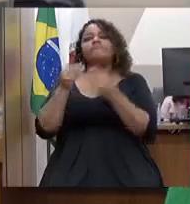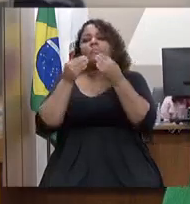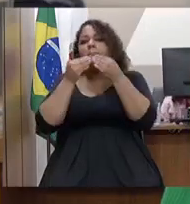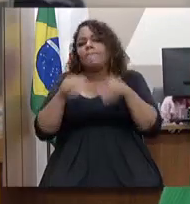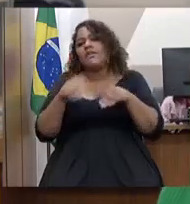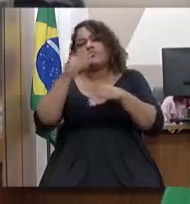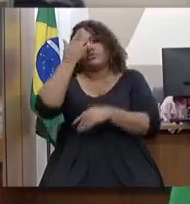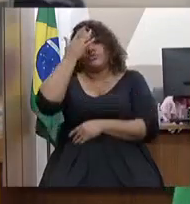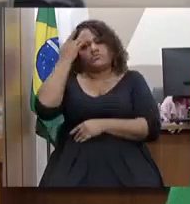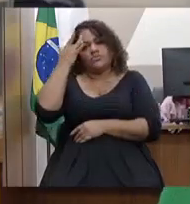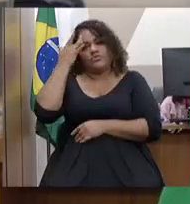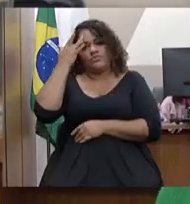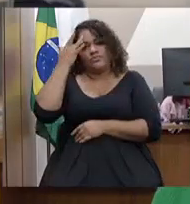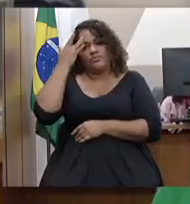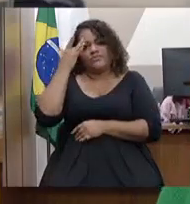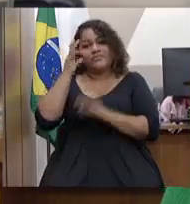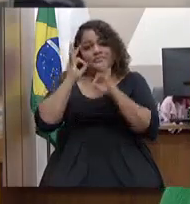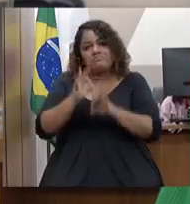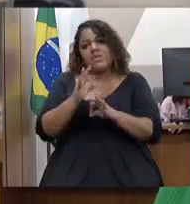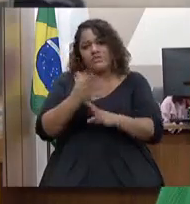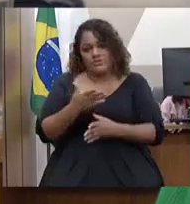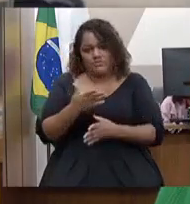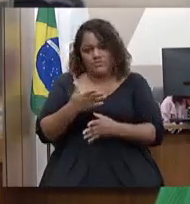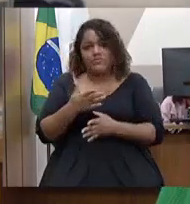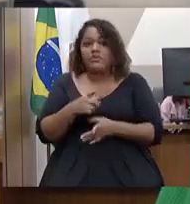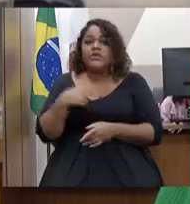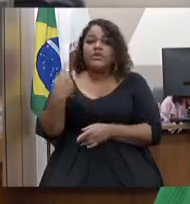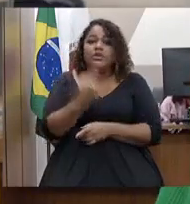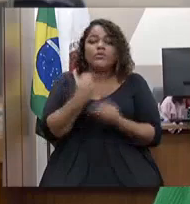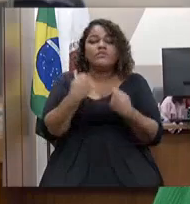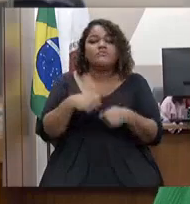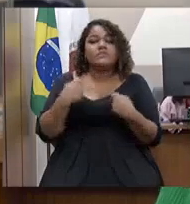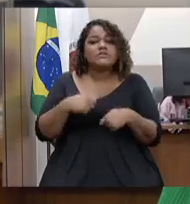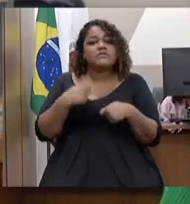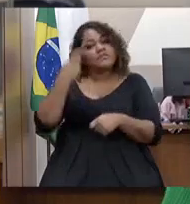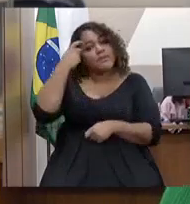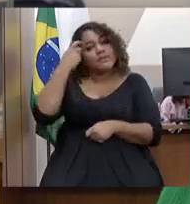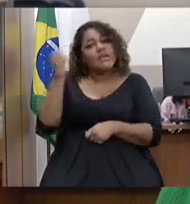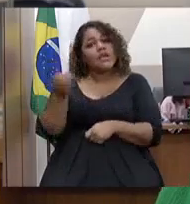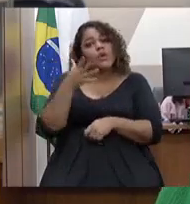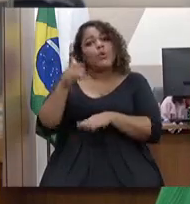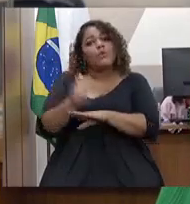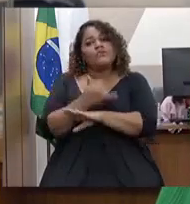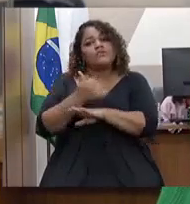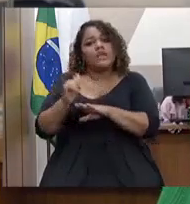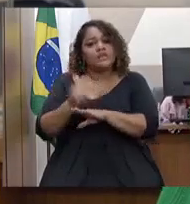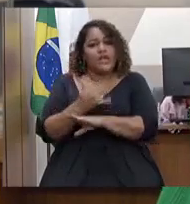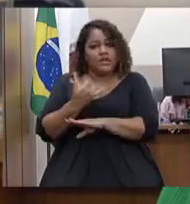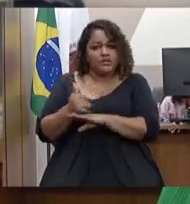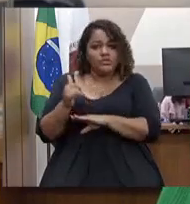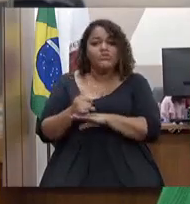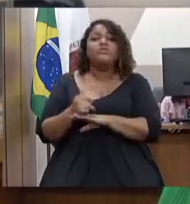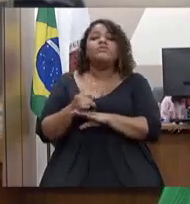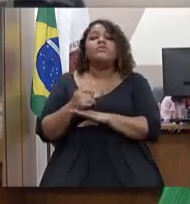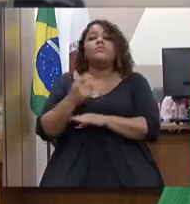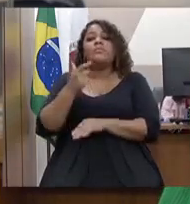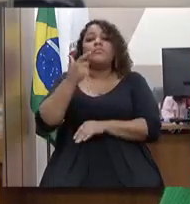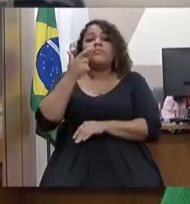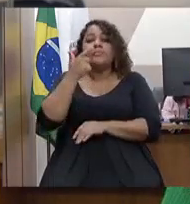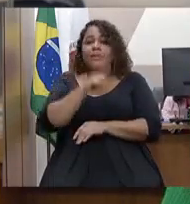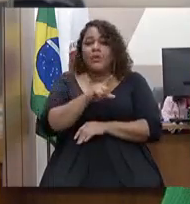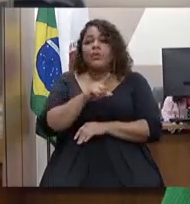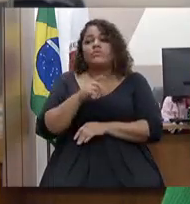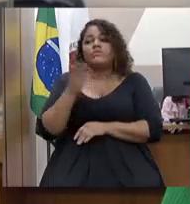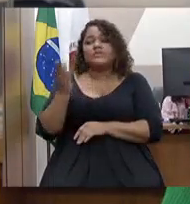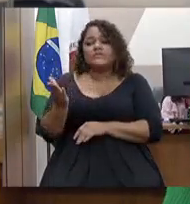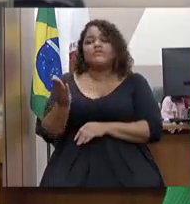e nós precisamos pensar em uma nova realidade cada vez mais constante nessa nova